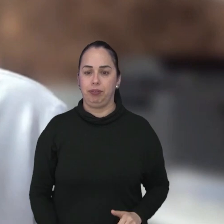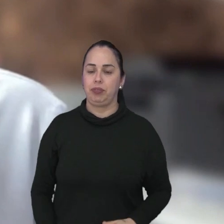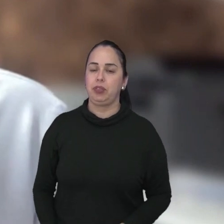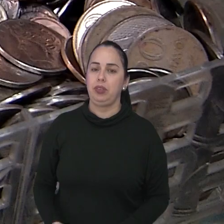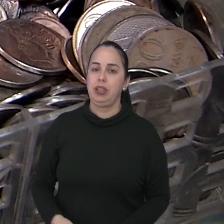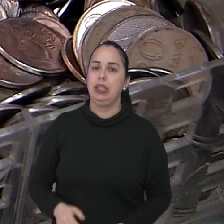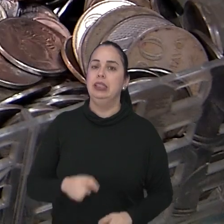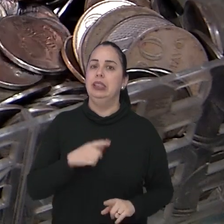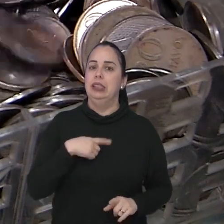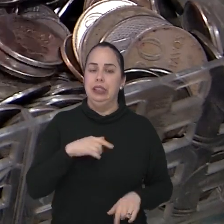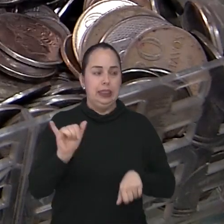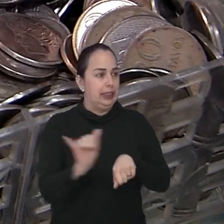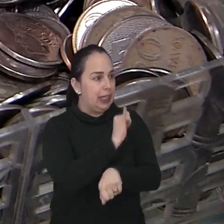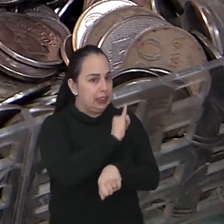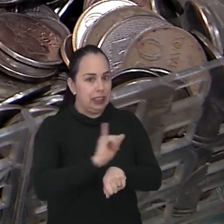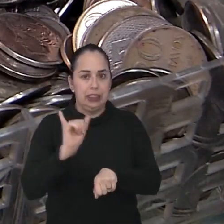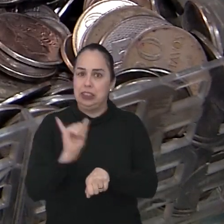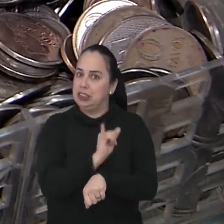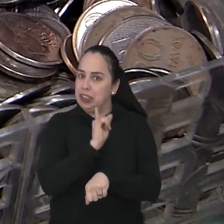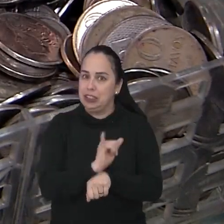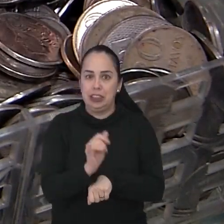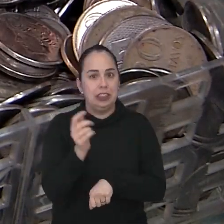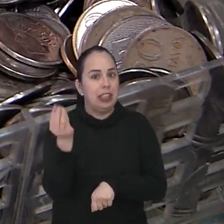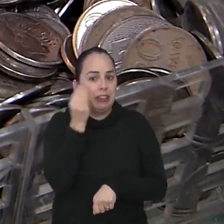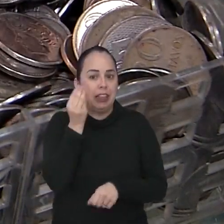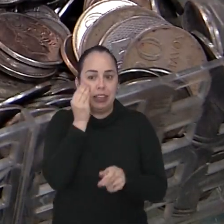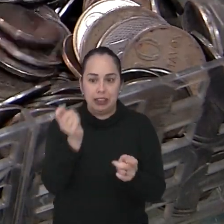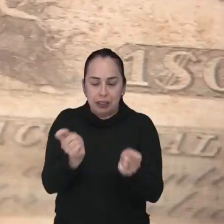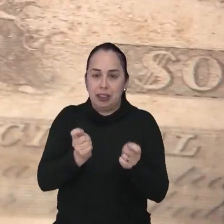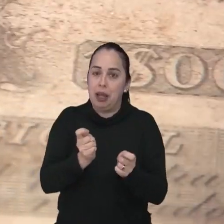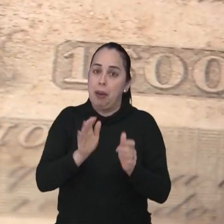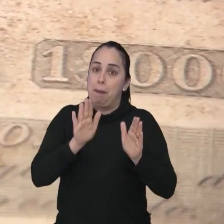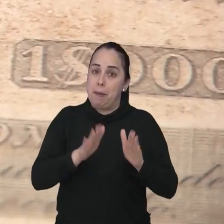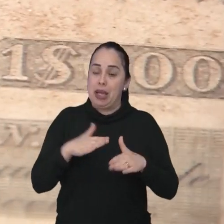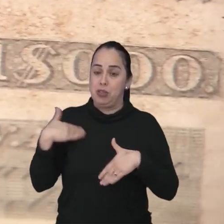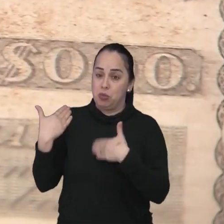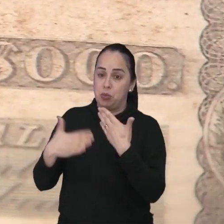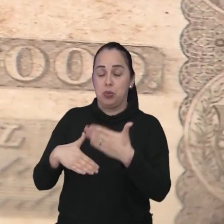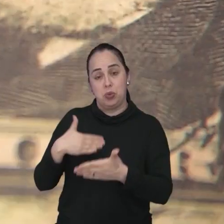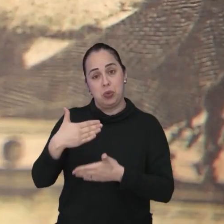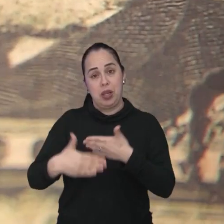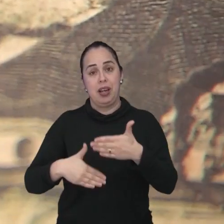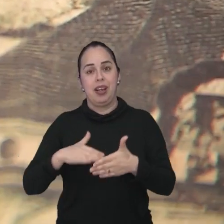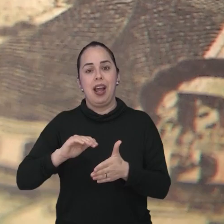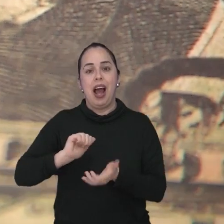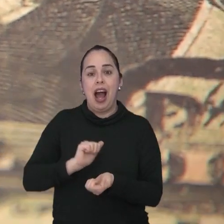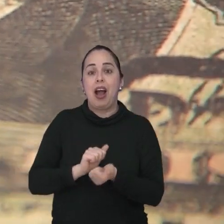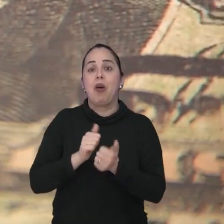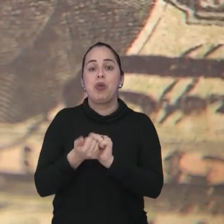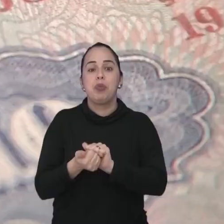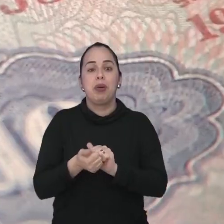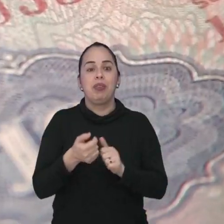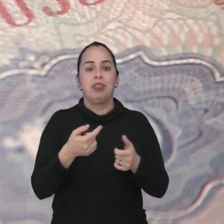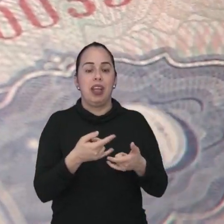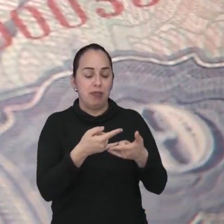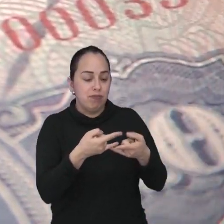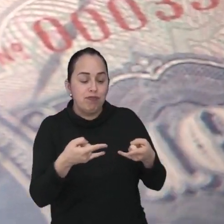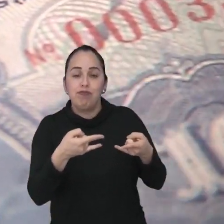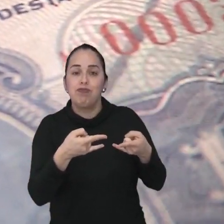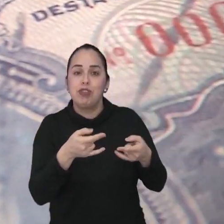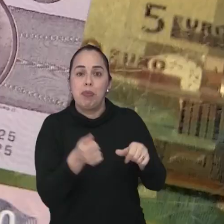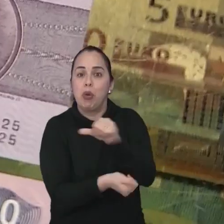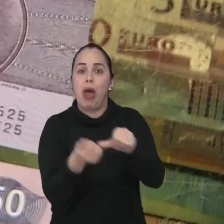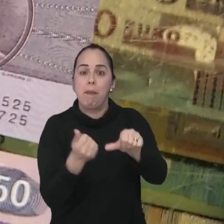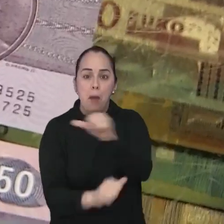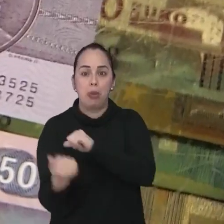ao longo do tempo. Foram diversas tentativas de estabilizar a moeda. Ao decorrer dos anos, os brasileiros se acostumaram a ver o dinheiro